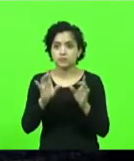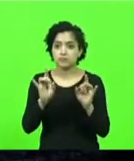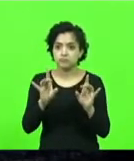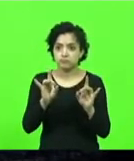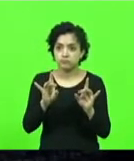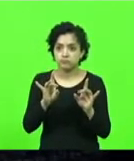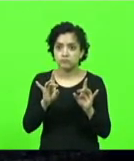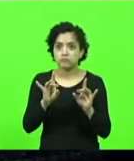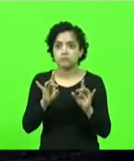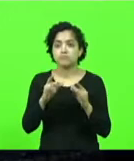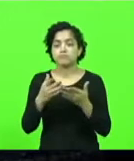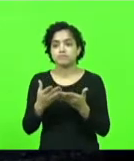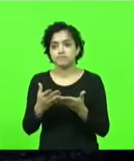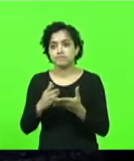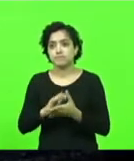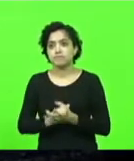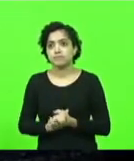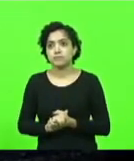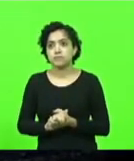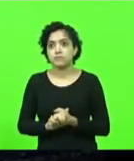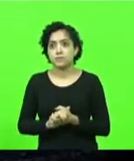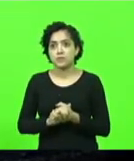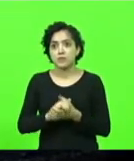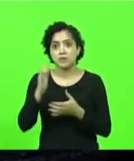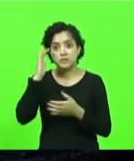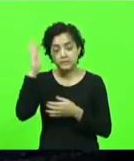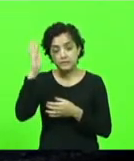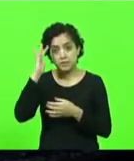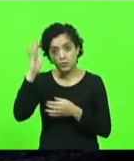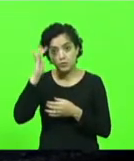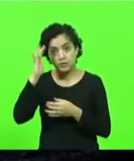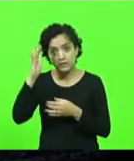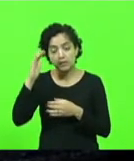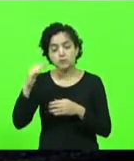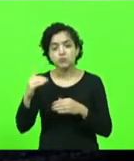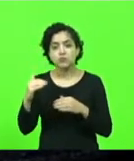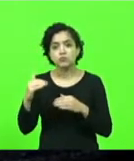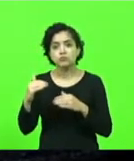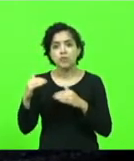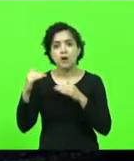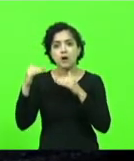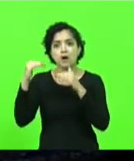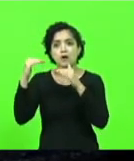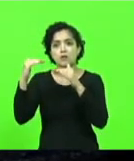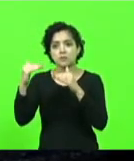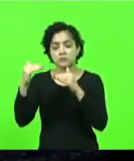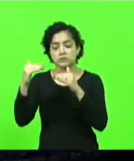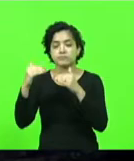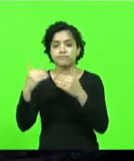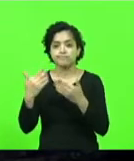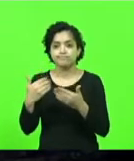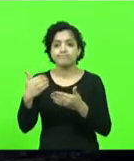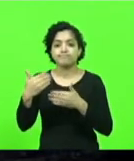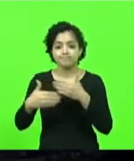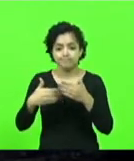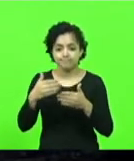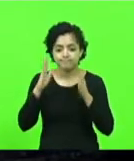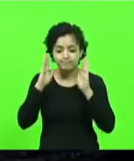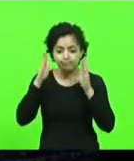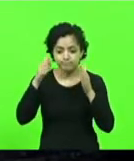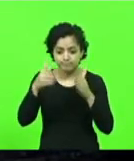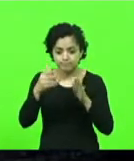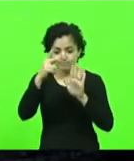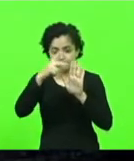amortizando os defeitos sonhando alto fora da curva e ainda assim seguindo o plano